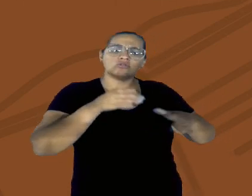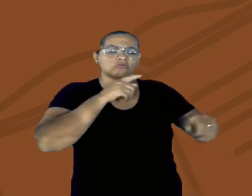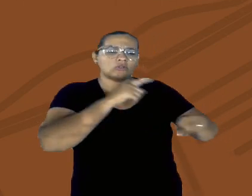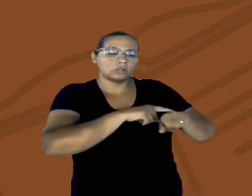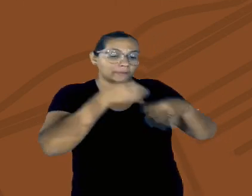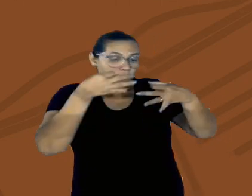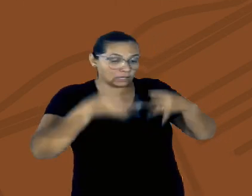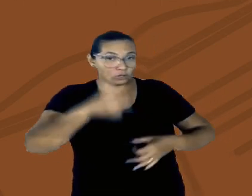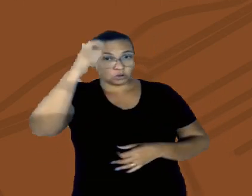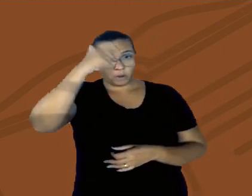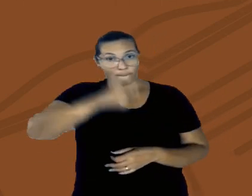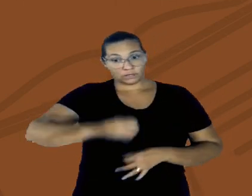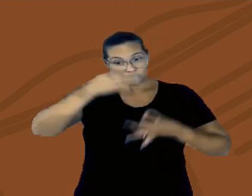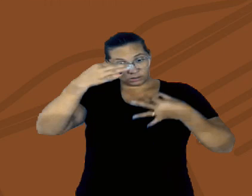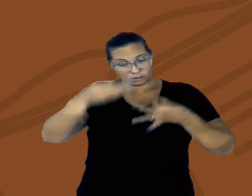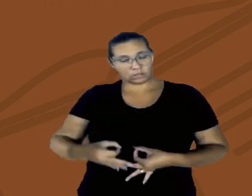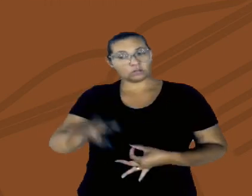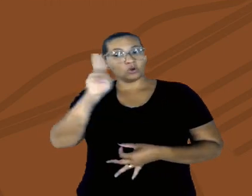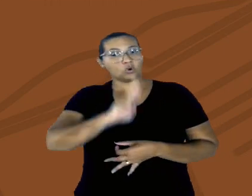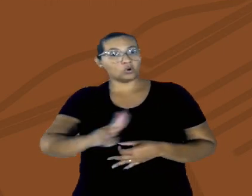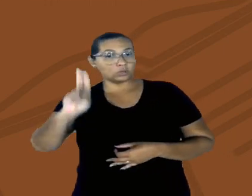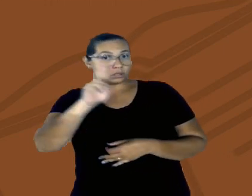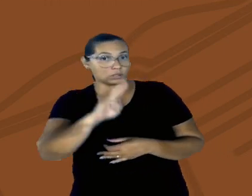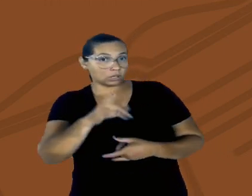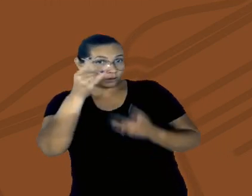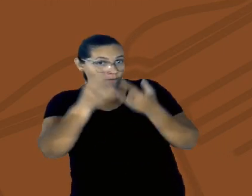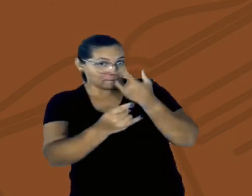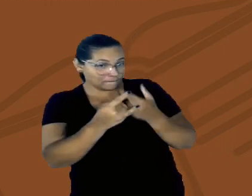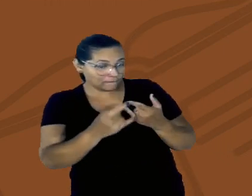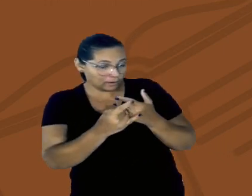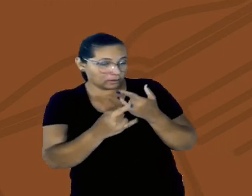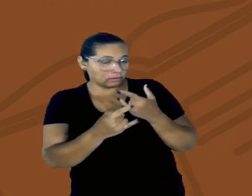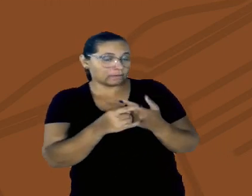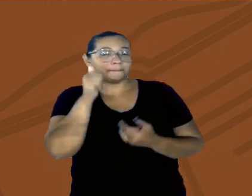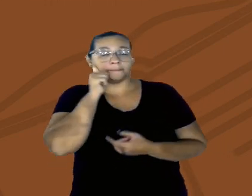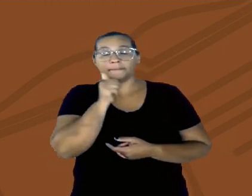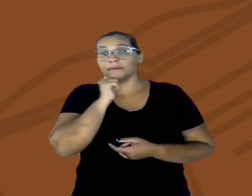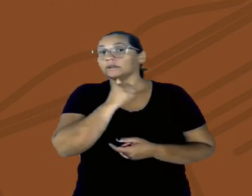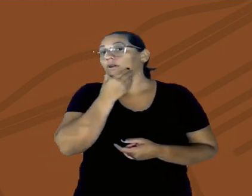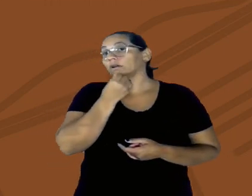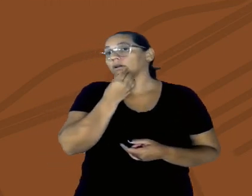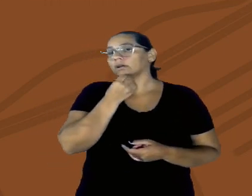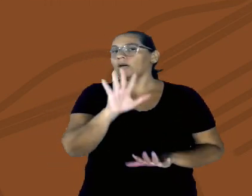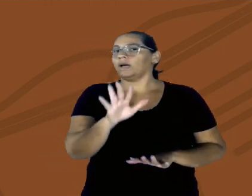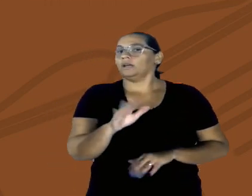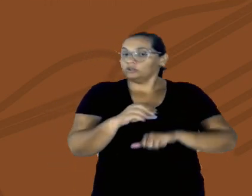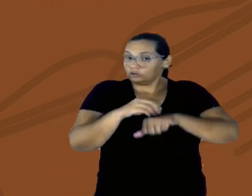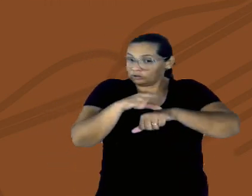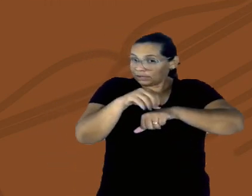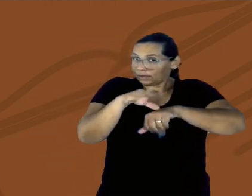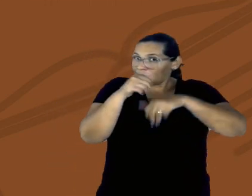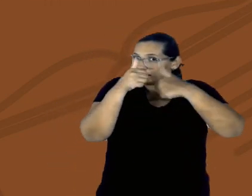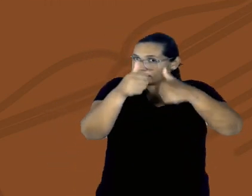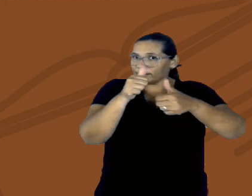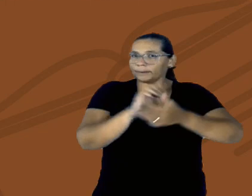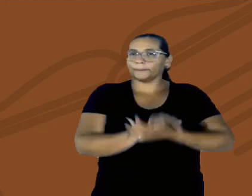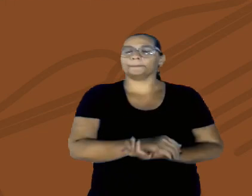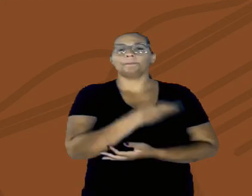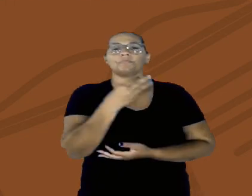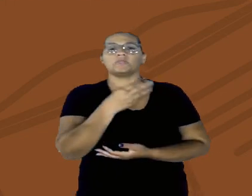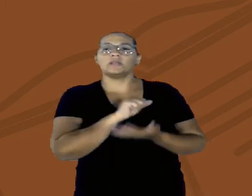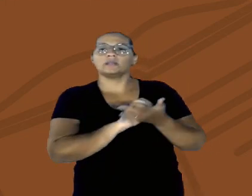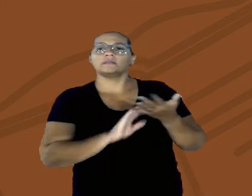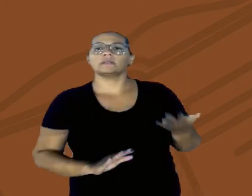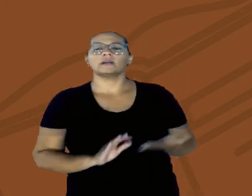certa, utilizando aí preservativos masculino ou feminino? Calma, estou só passando um bizu. 3.